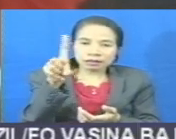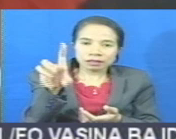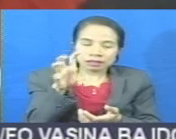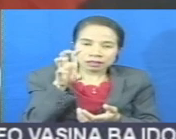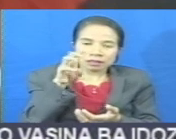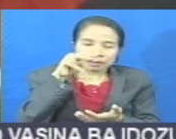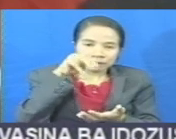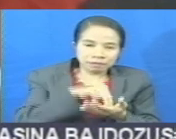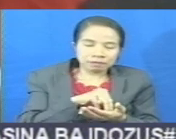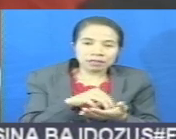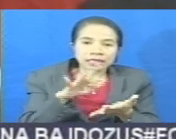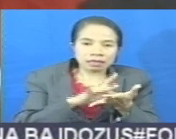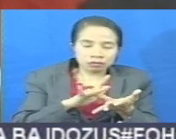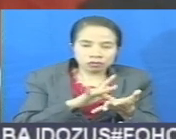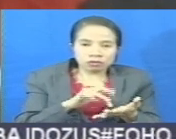100 mil doses e